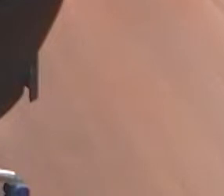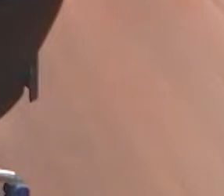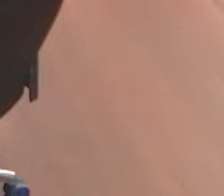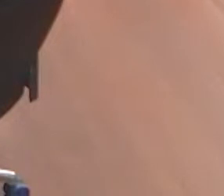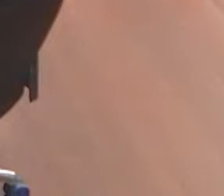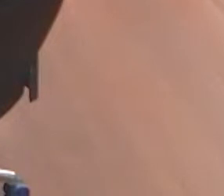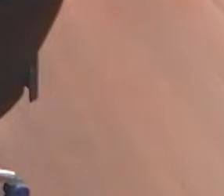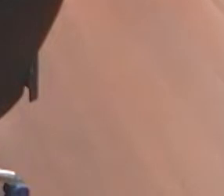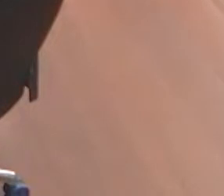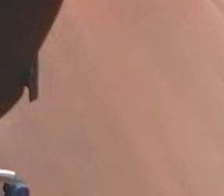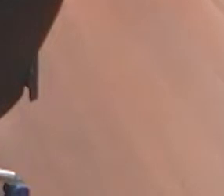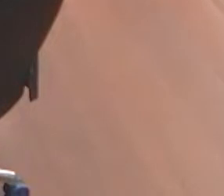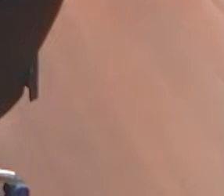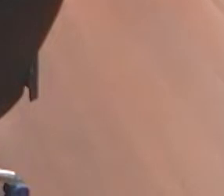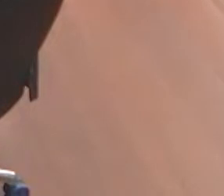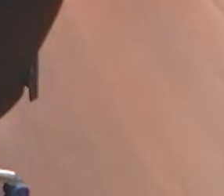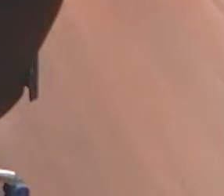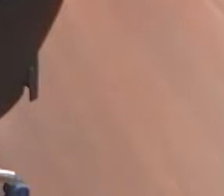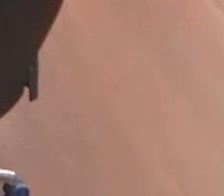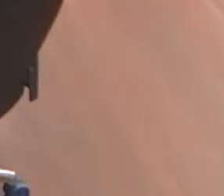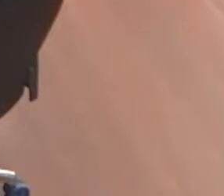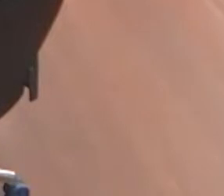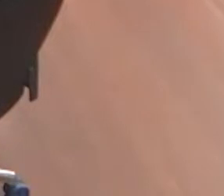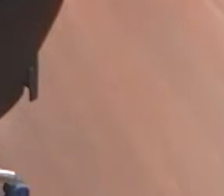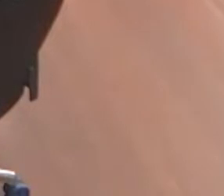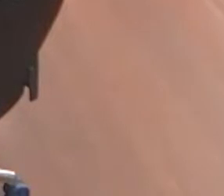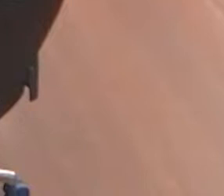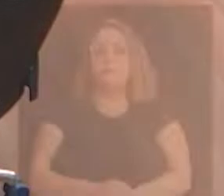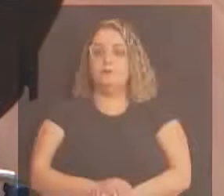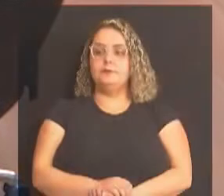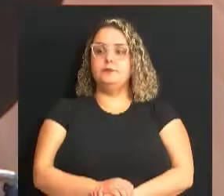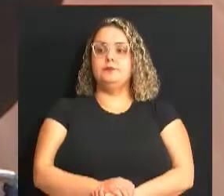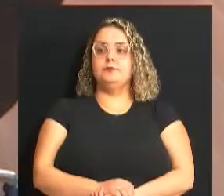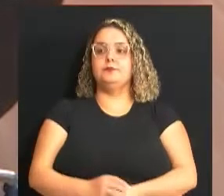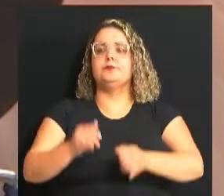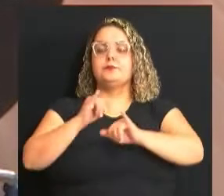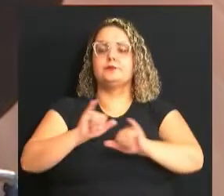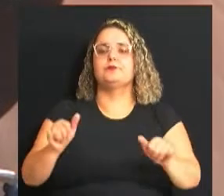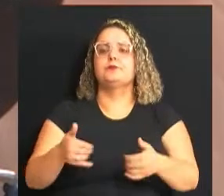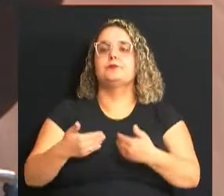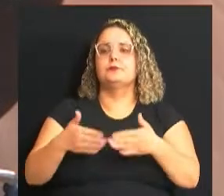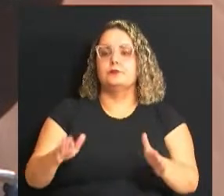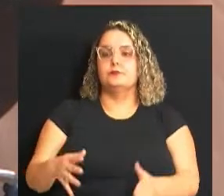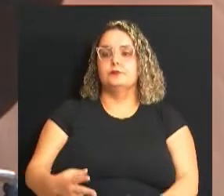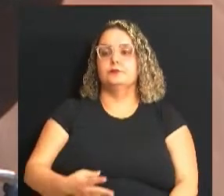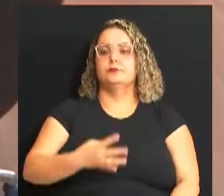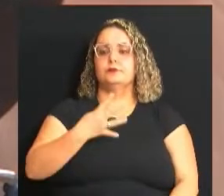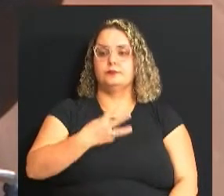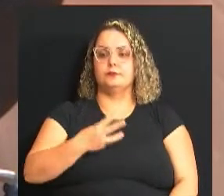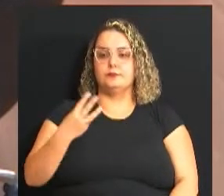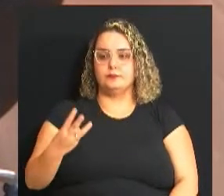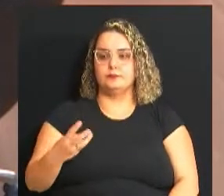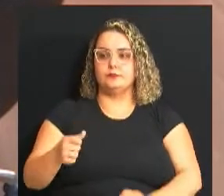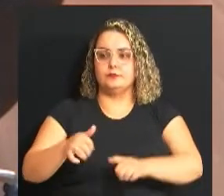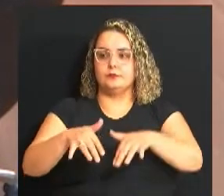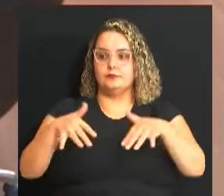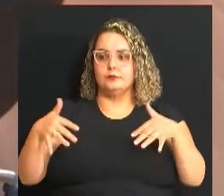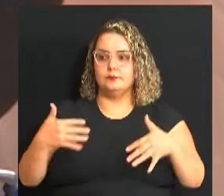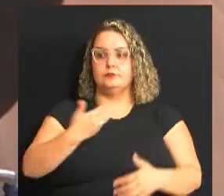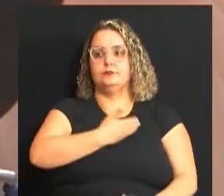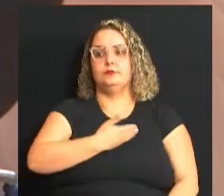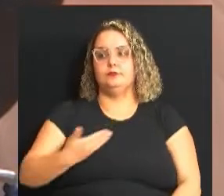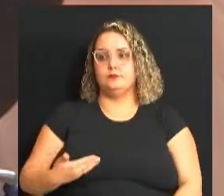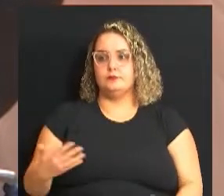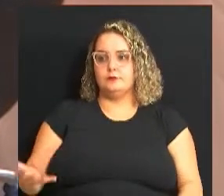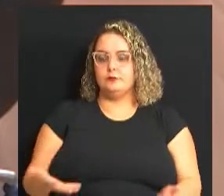Dando continuidade, declaro aberta a 43ª audiência pública promovida pela